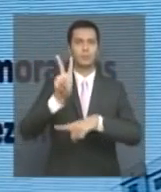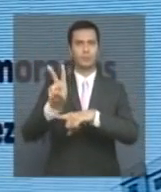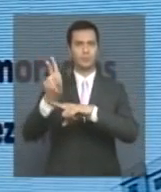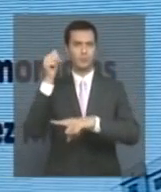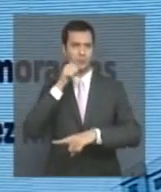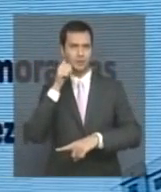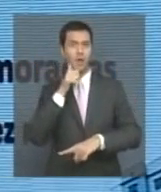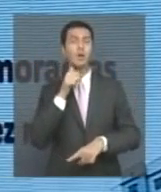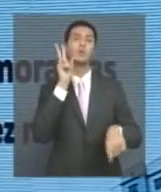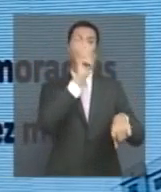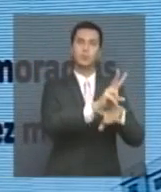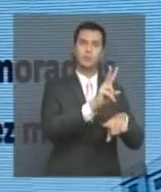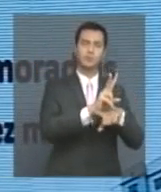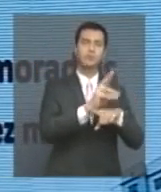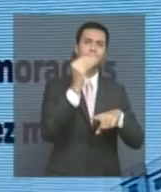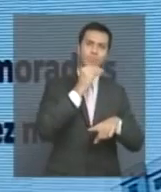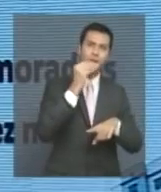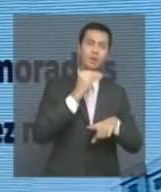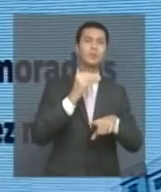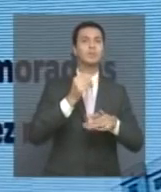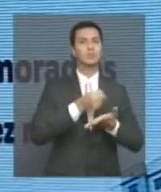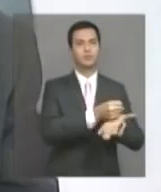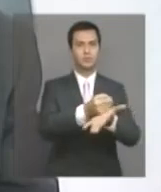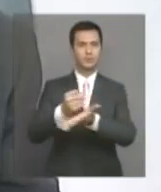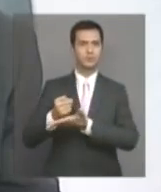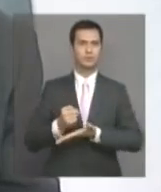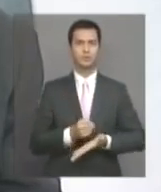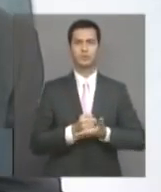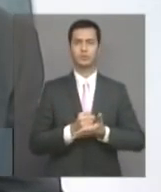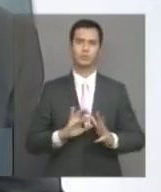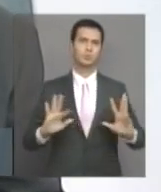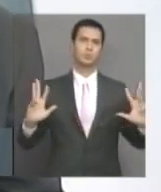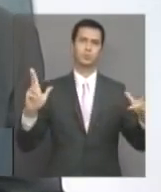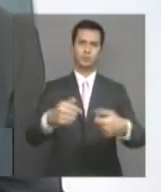mais frágeis e governar para todos.